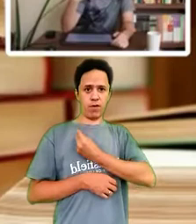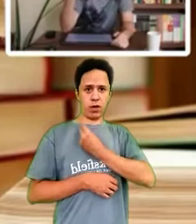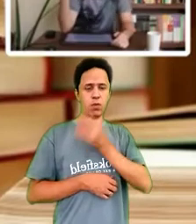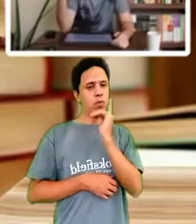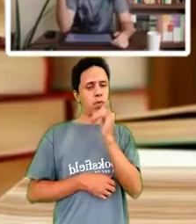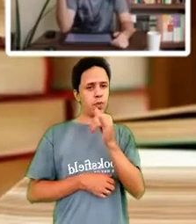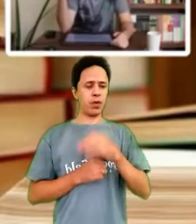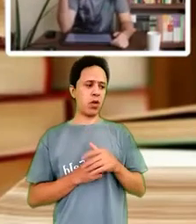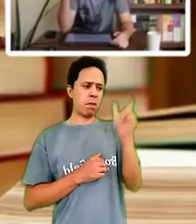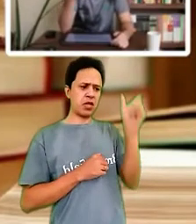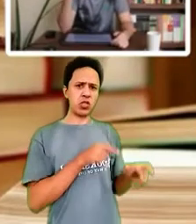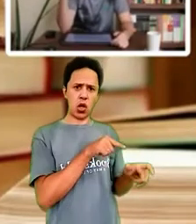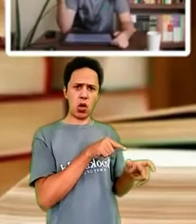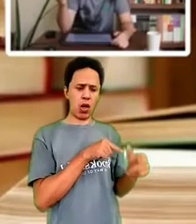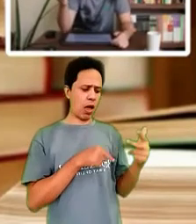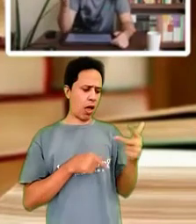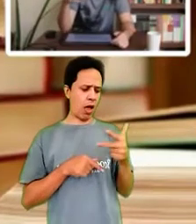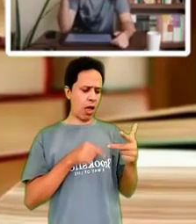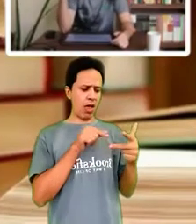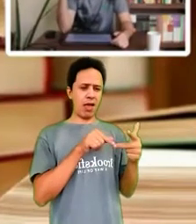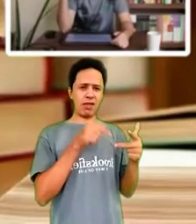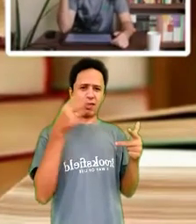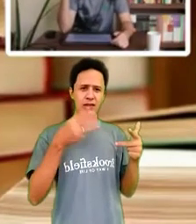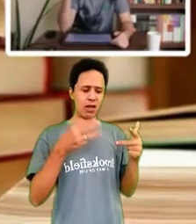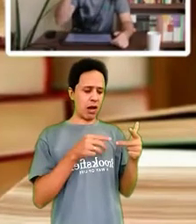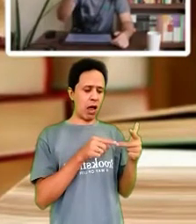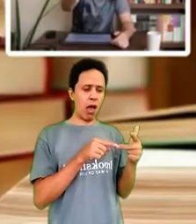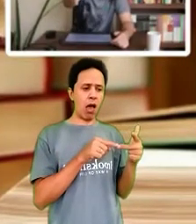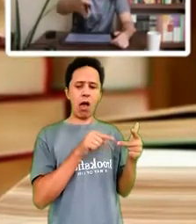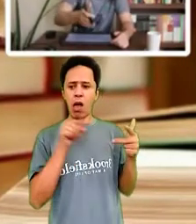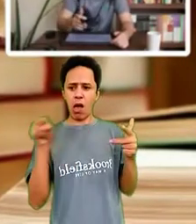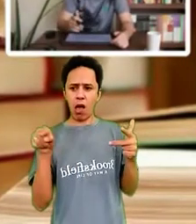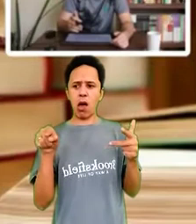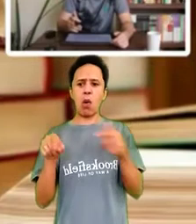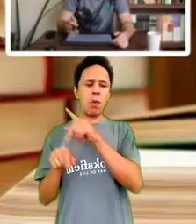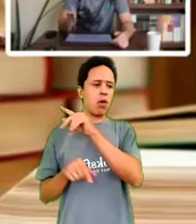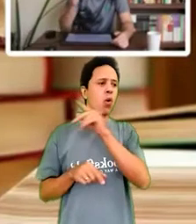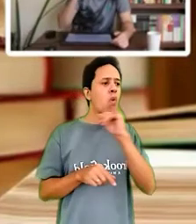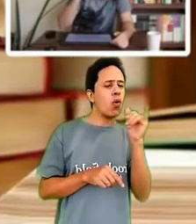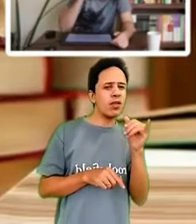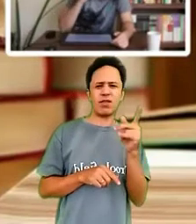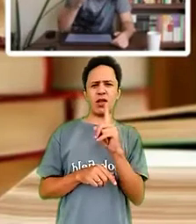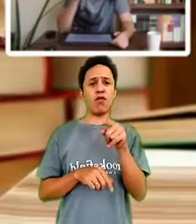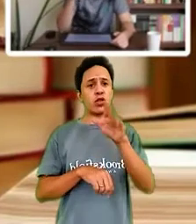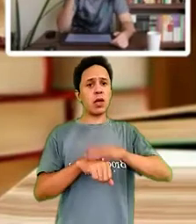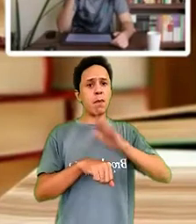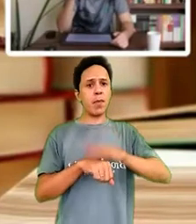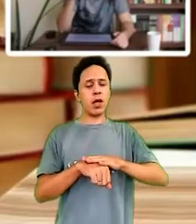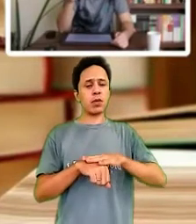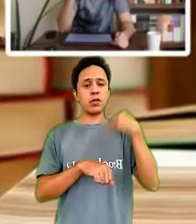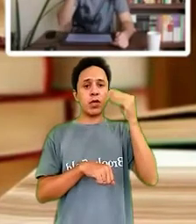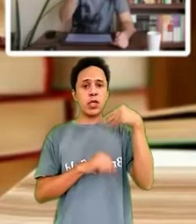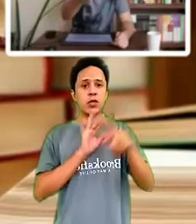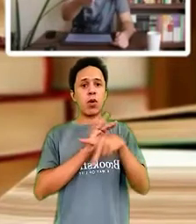meu. Eu não posso fazer um relato pessoal de uma terceira pessoa. Eu não posso fazer o seu relato pessoal. Unicamente você é capaz de fazer